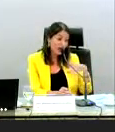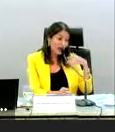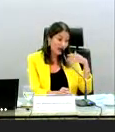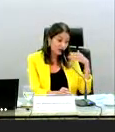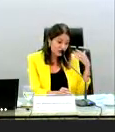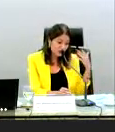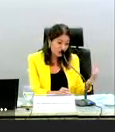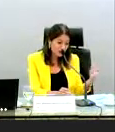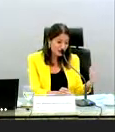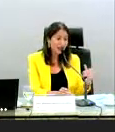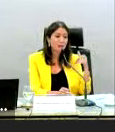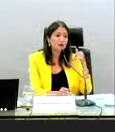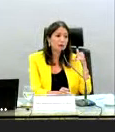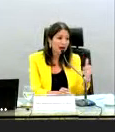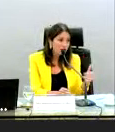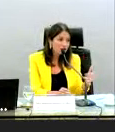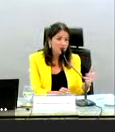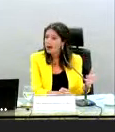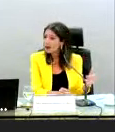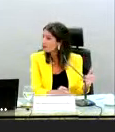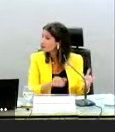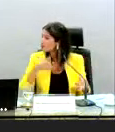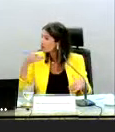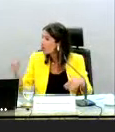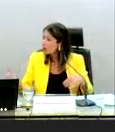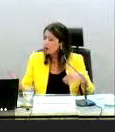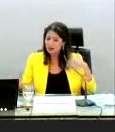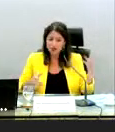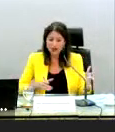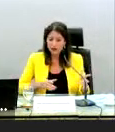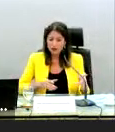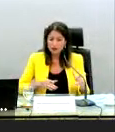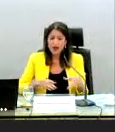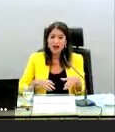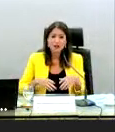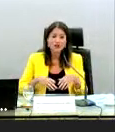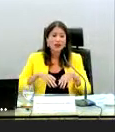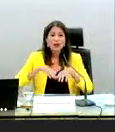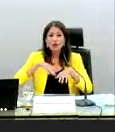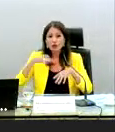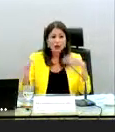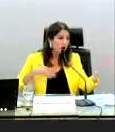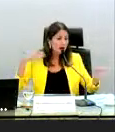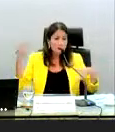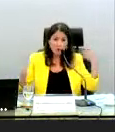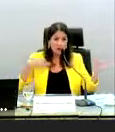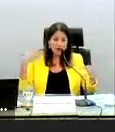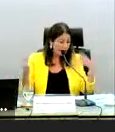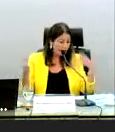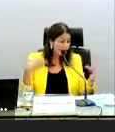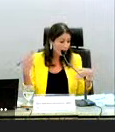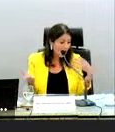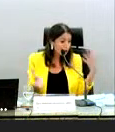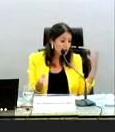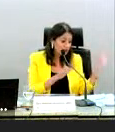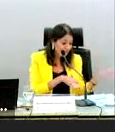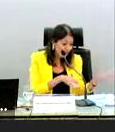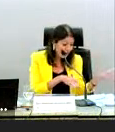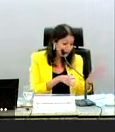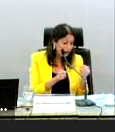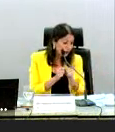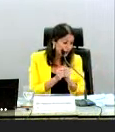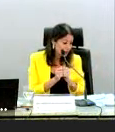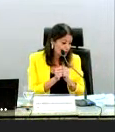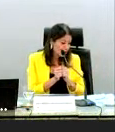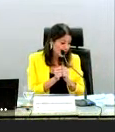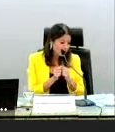reuniões, redução das equipes, baixa de salário das psicólogas, assistentes sociais, toda hora muda esse quadro, isso